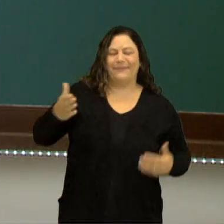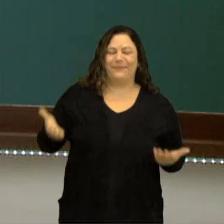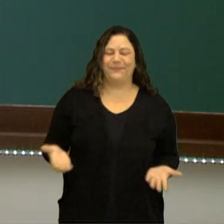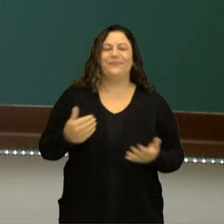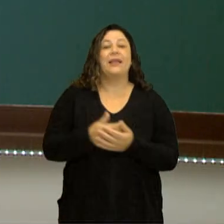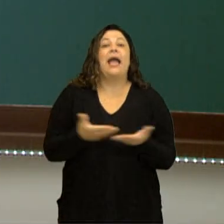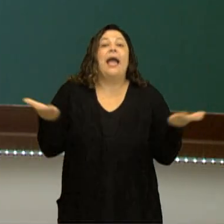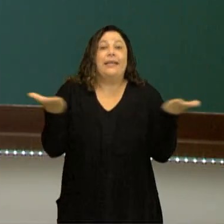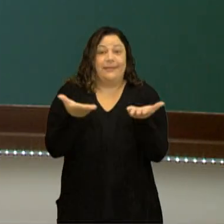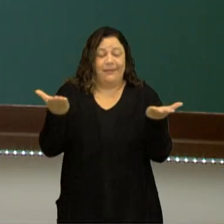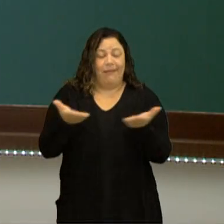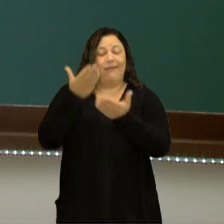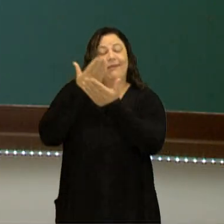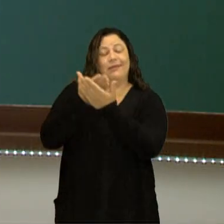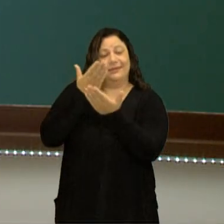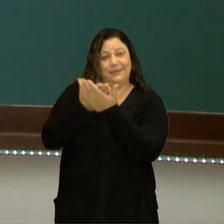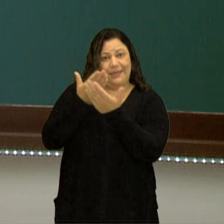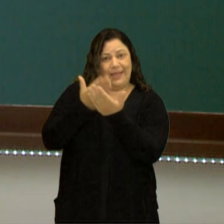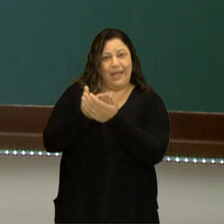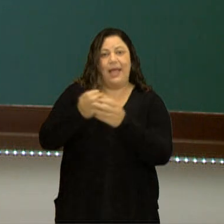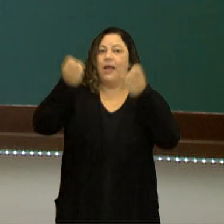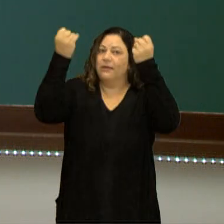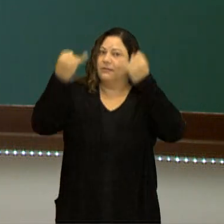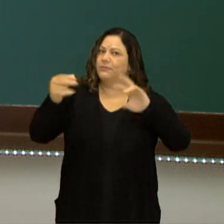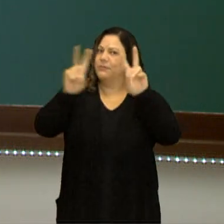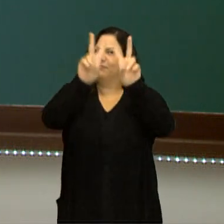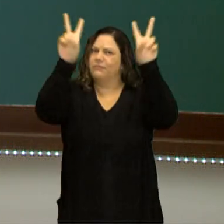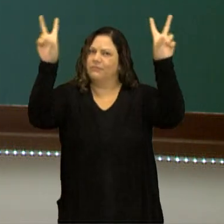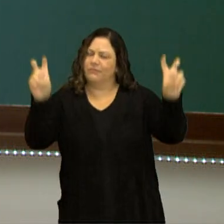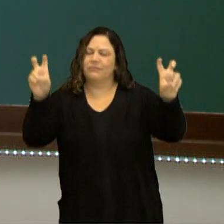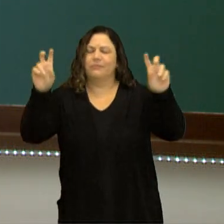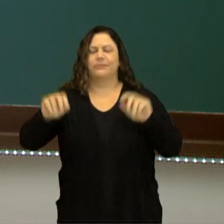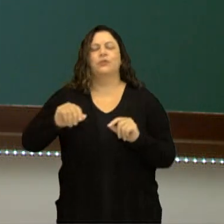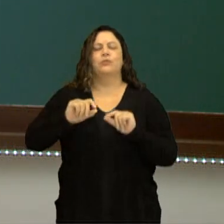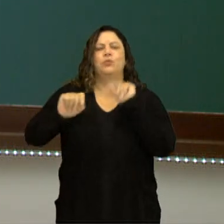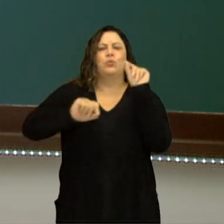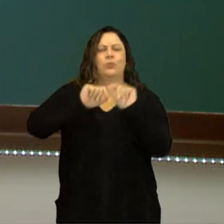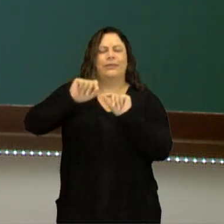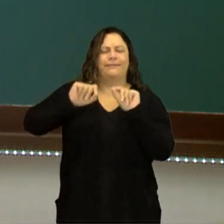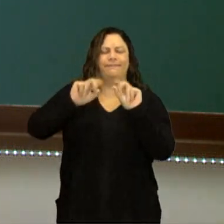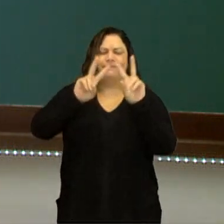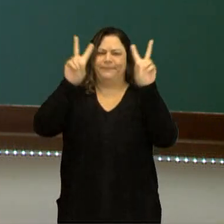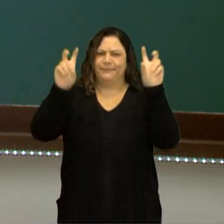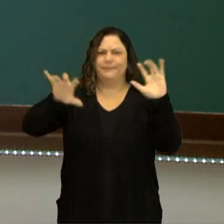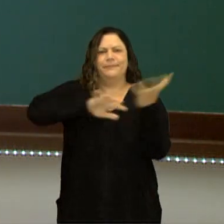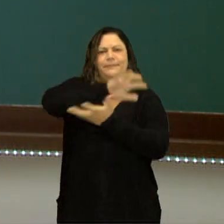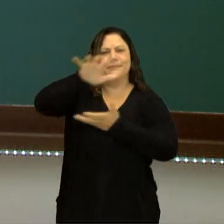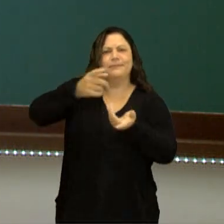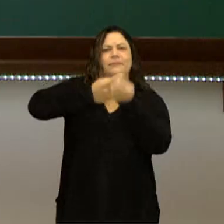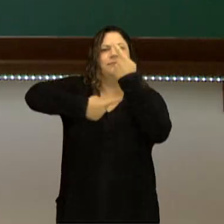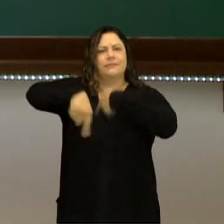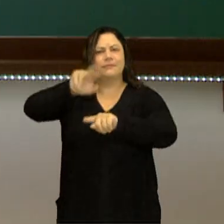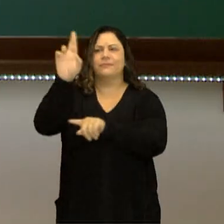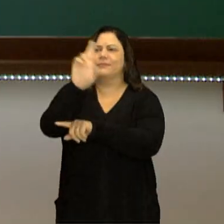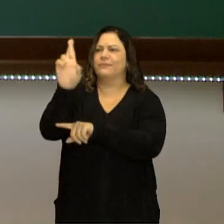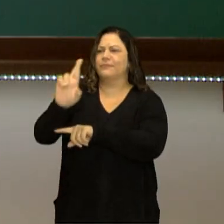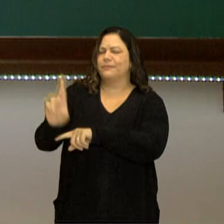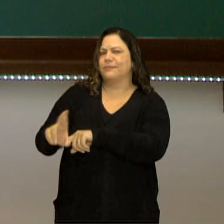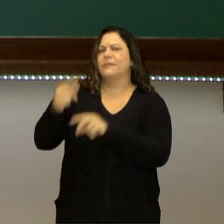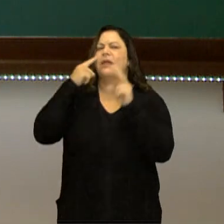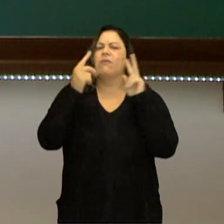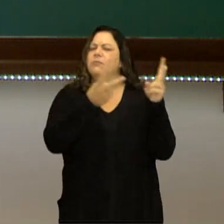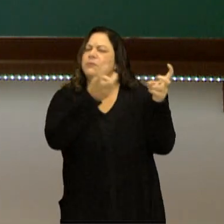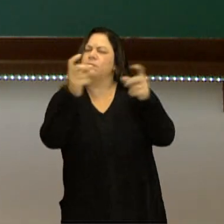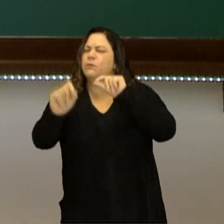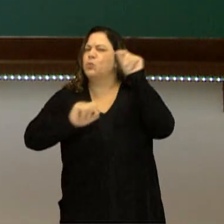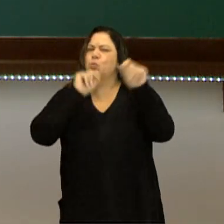Nessa aula, a gente vai falar sobre a Revolução Russa. Vamos ver o que estava rolando na